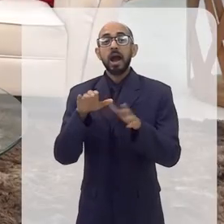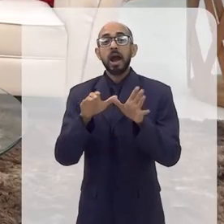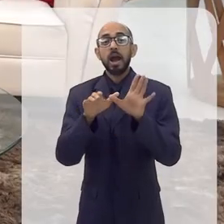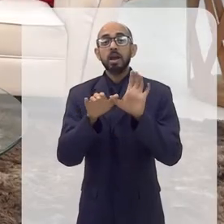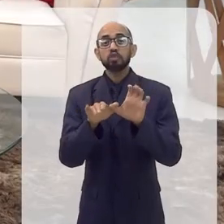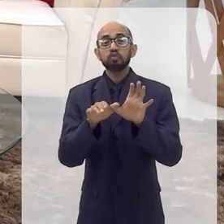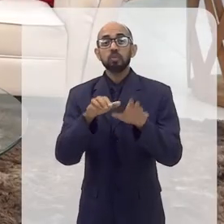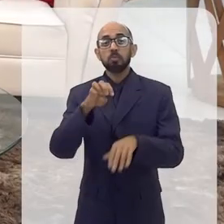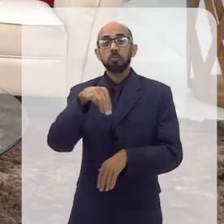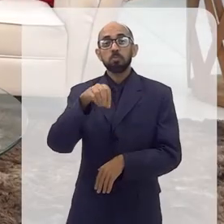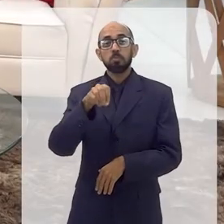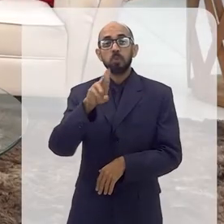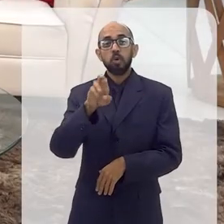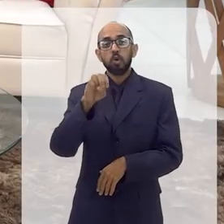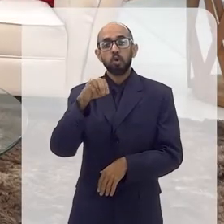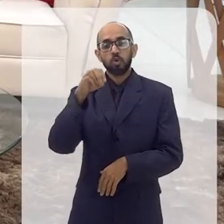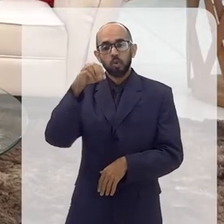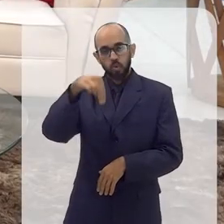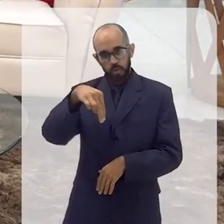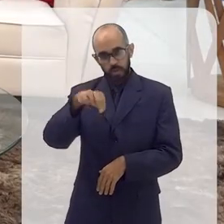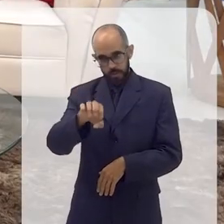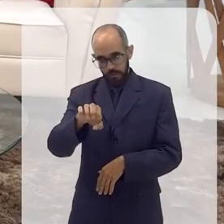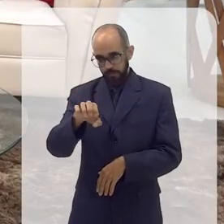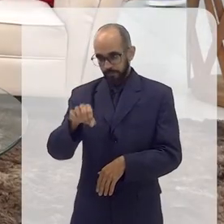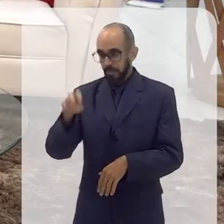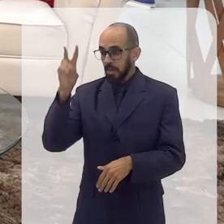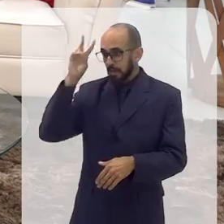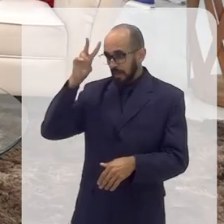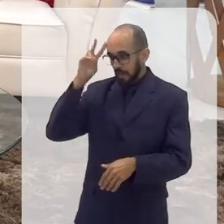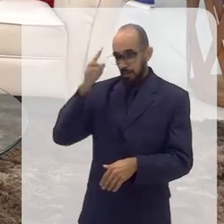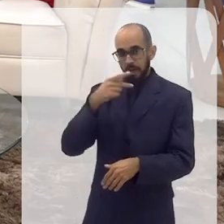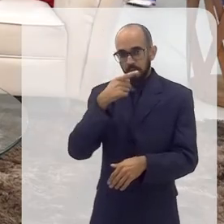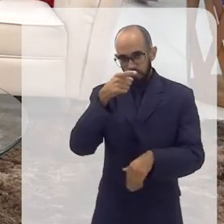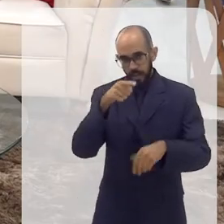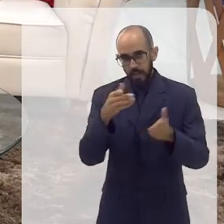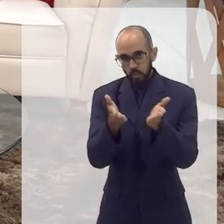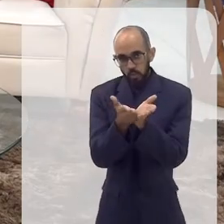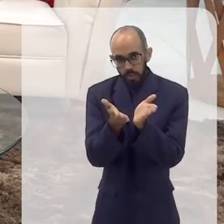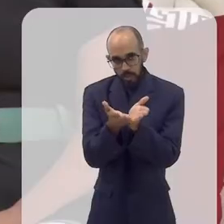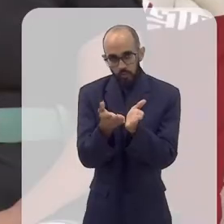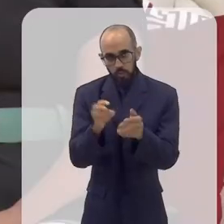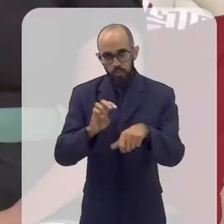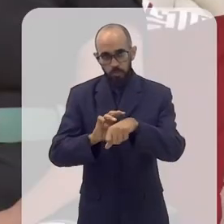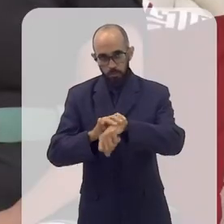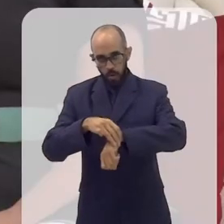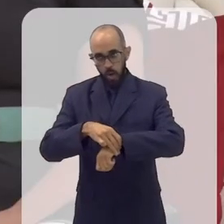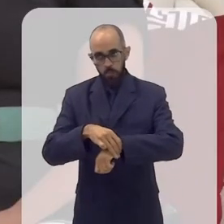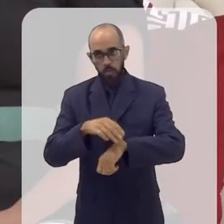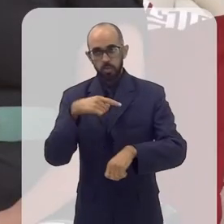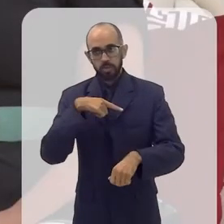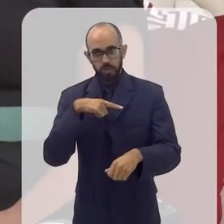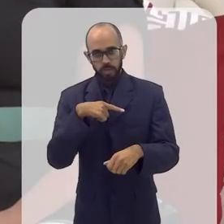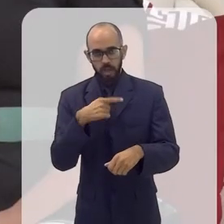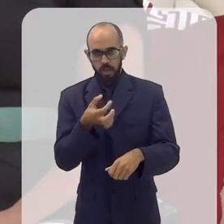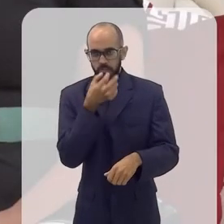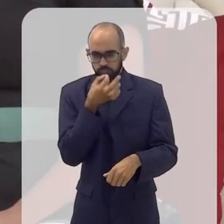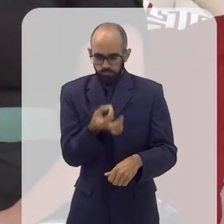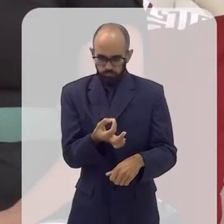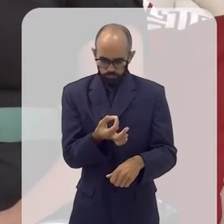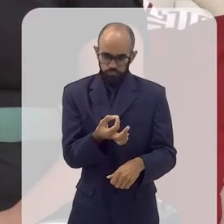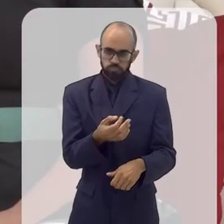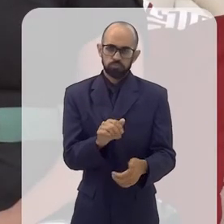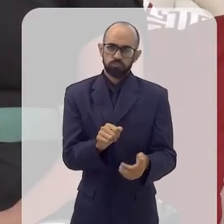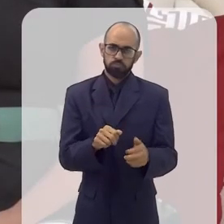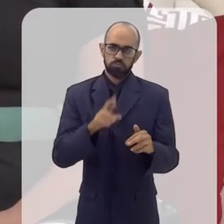eu ia perguntar sobre isso, o nome dele. Então, lembra que eu te falei sobre o Livro de Mórmon? Certo. Juntamente com a Bíblia, são dois